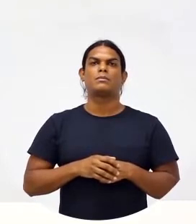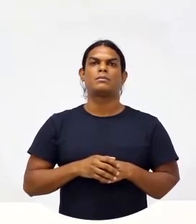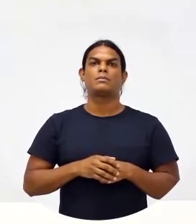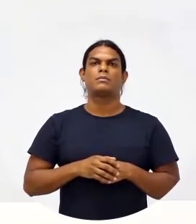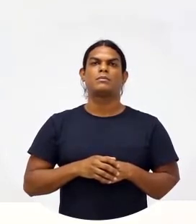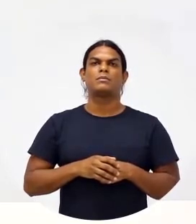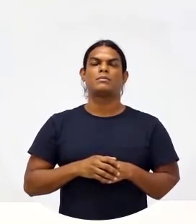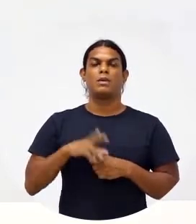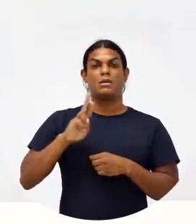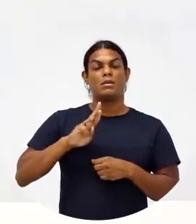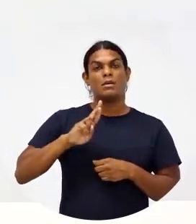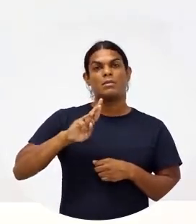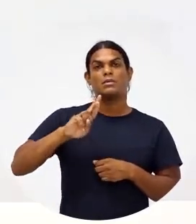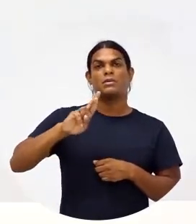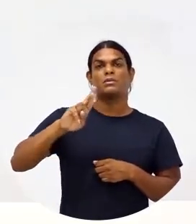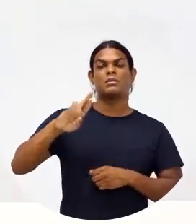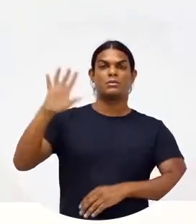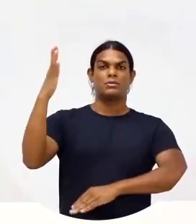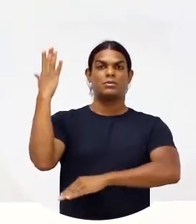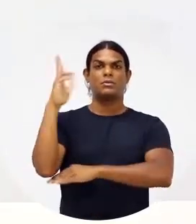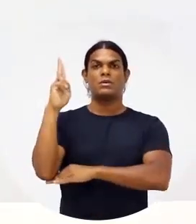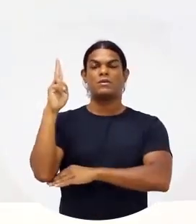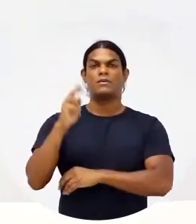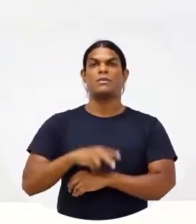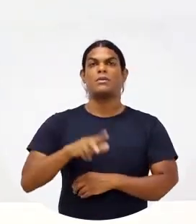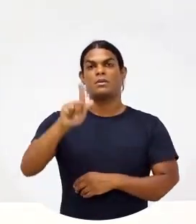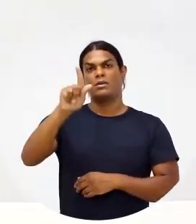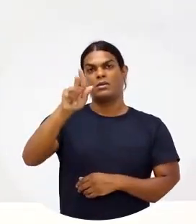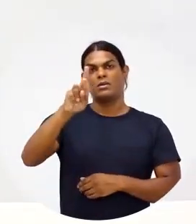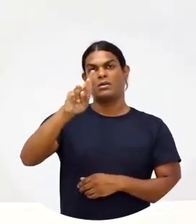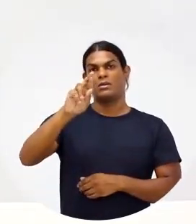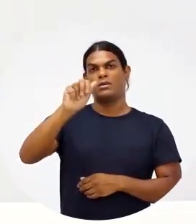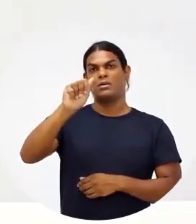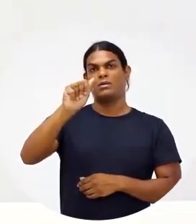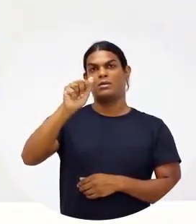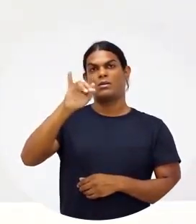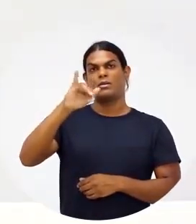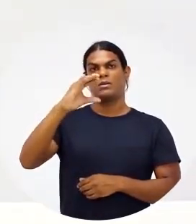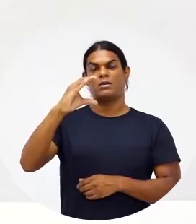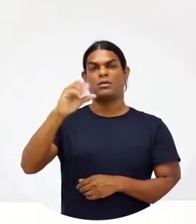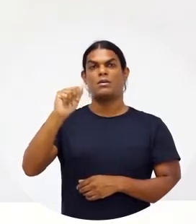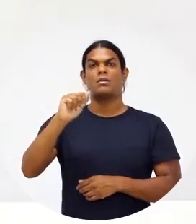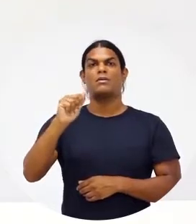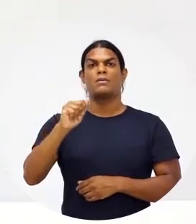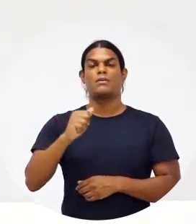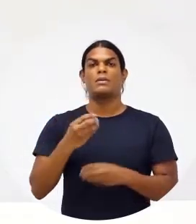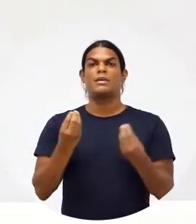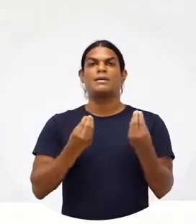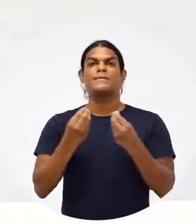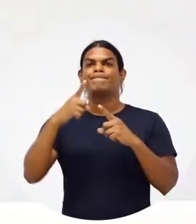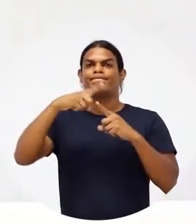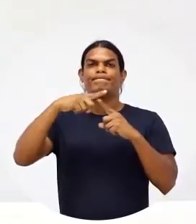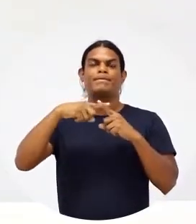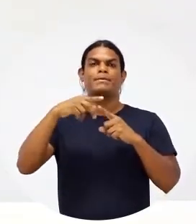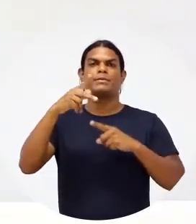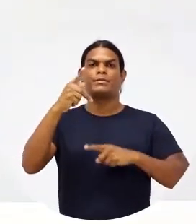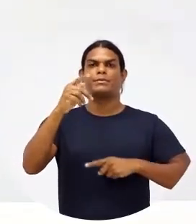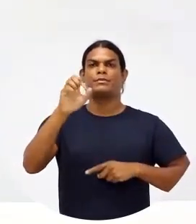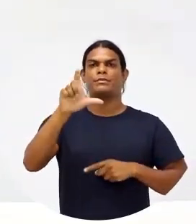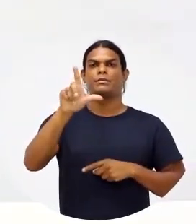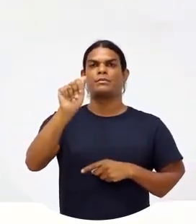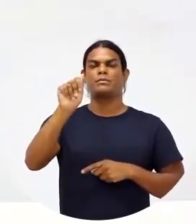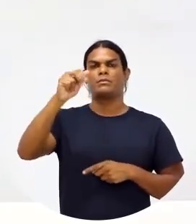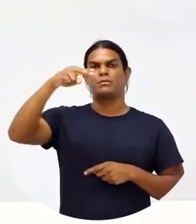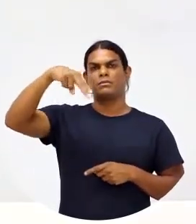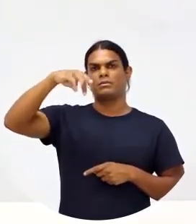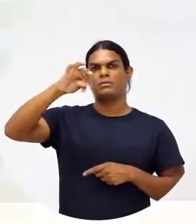numa planta baixa, tá? Então, a primeira coisa que a gente vai fazer é observar atentamente o ambiente de trabalho.